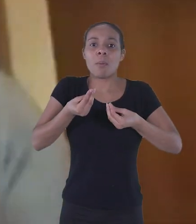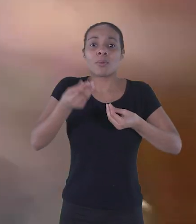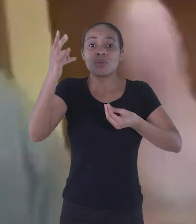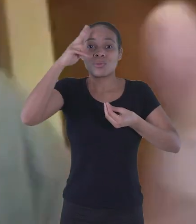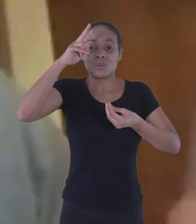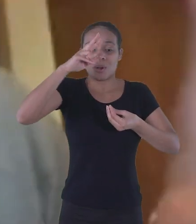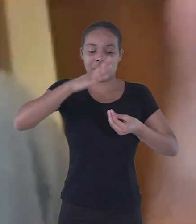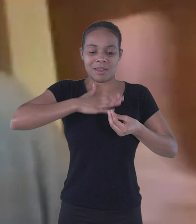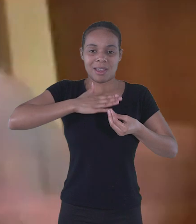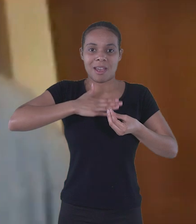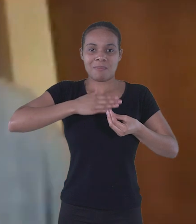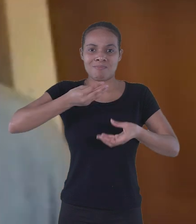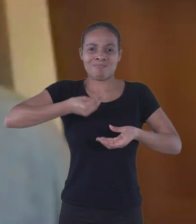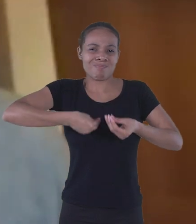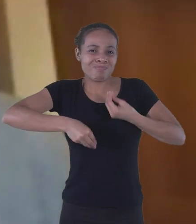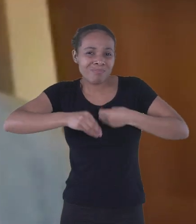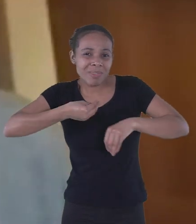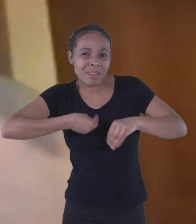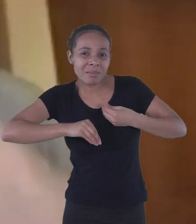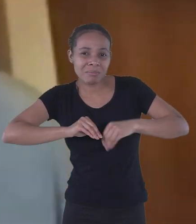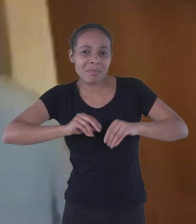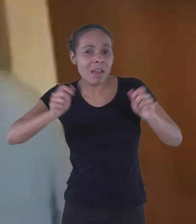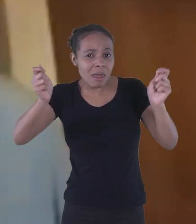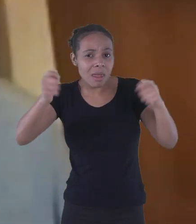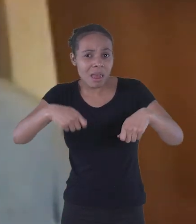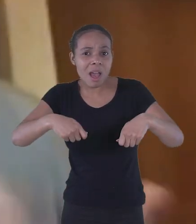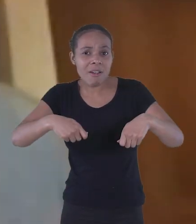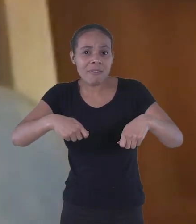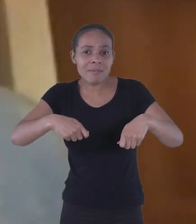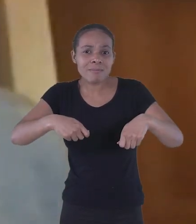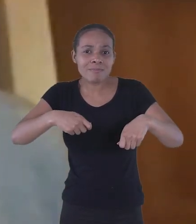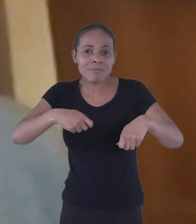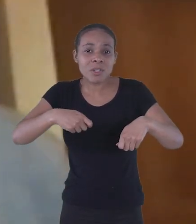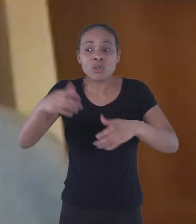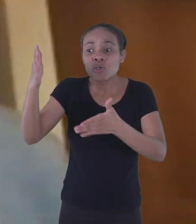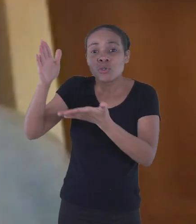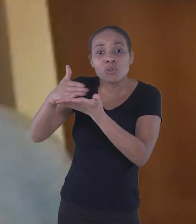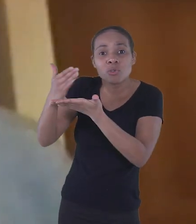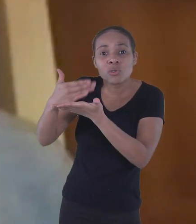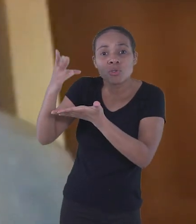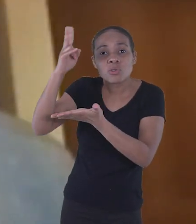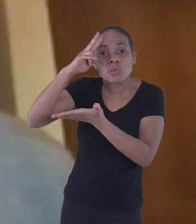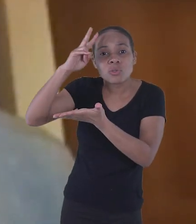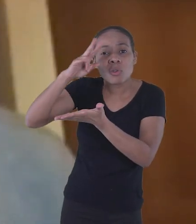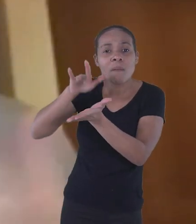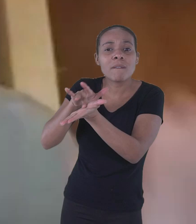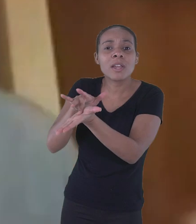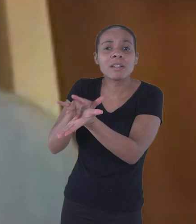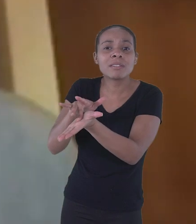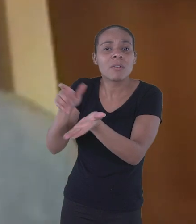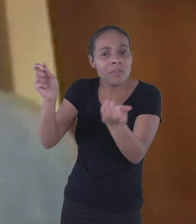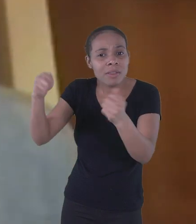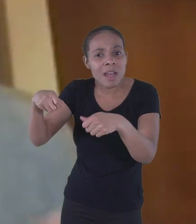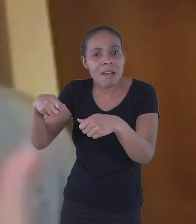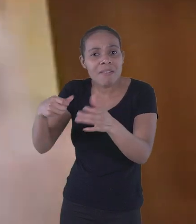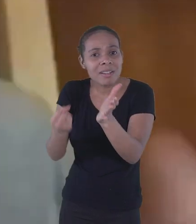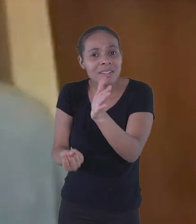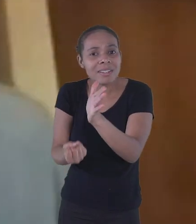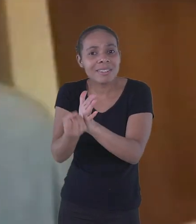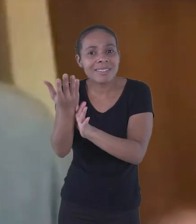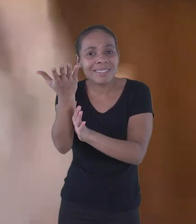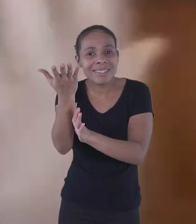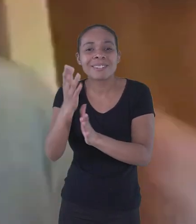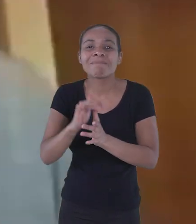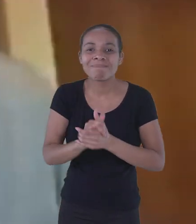eu fazia uma ficção através do manto que eu herdei, né, do outro Lajos, né,